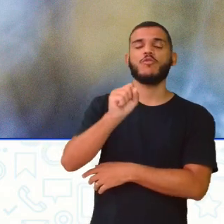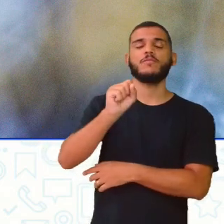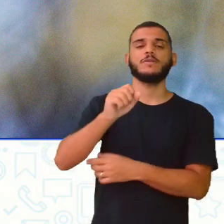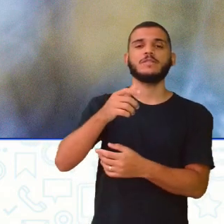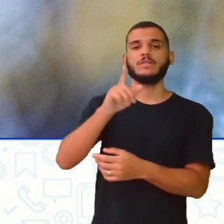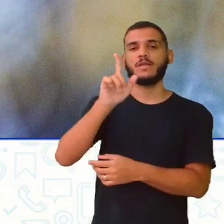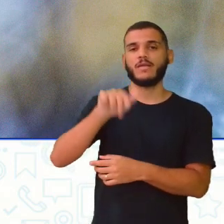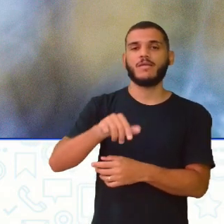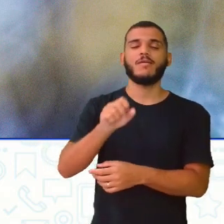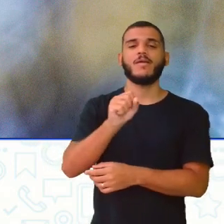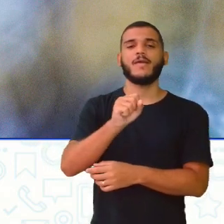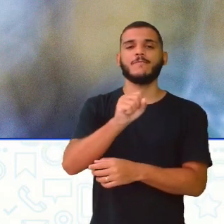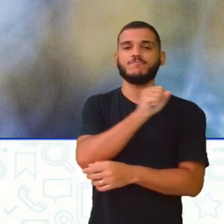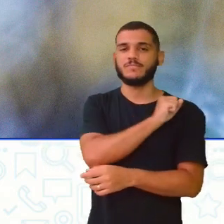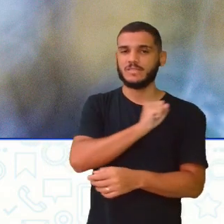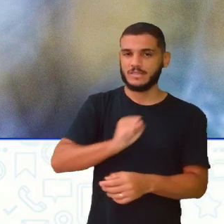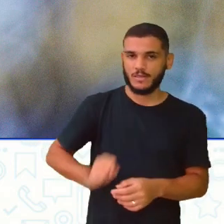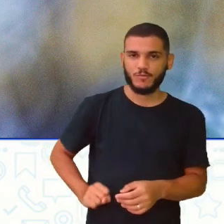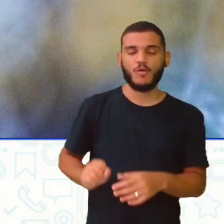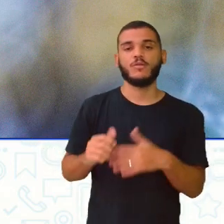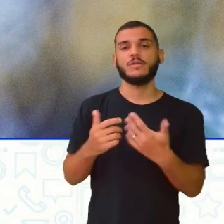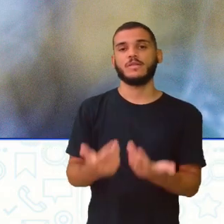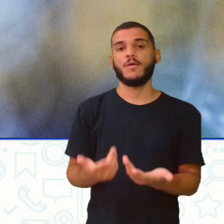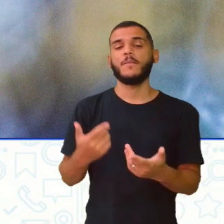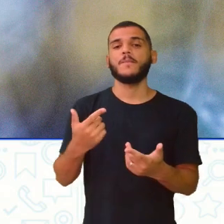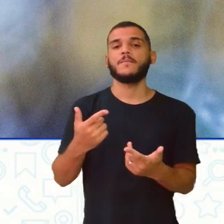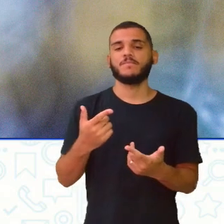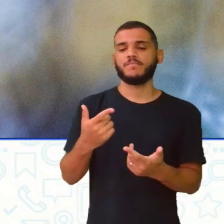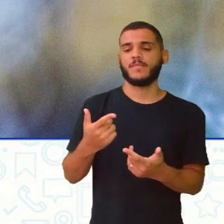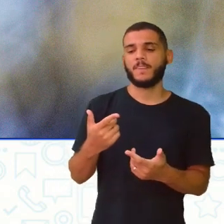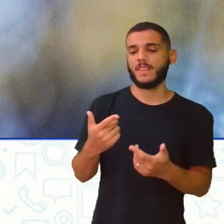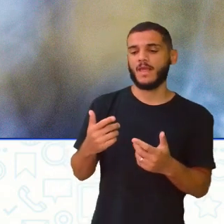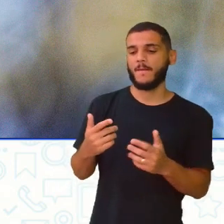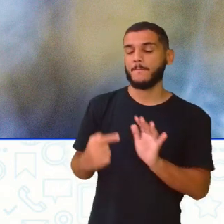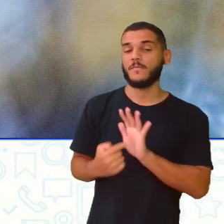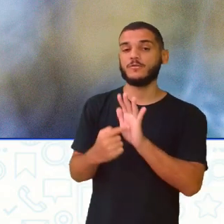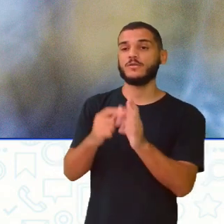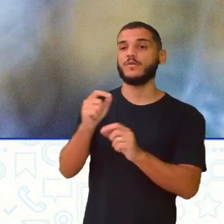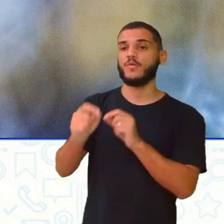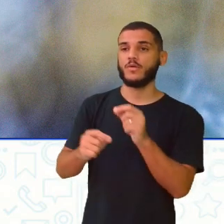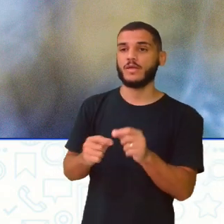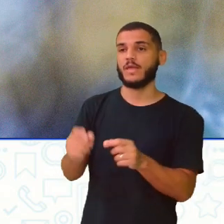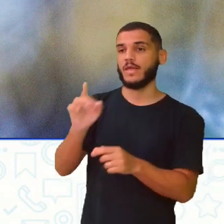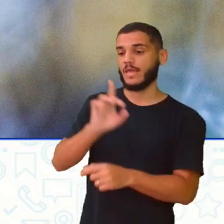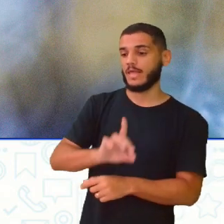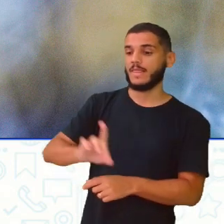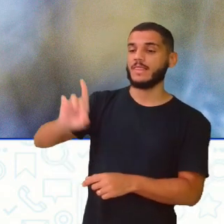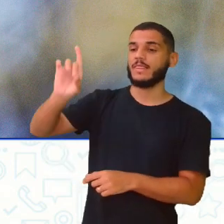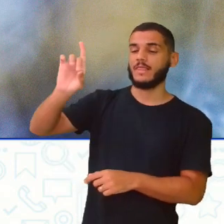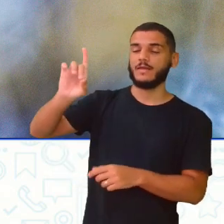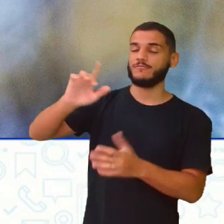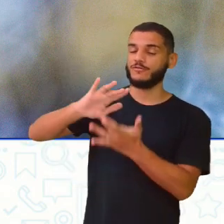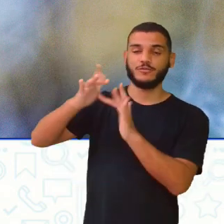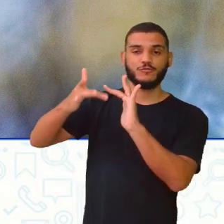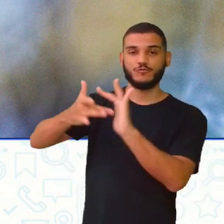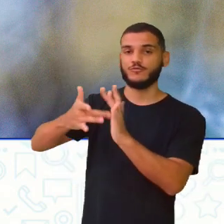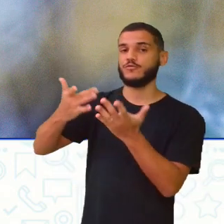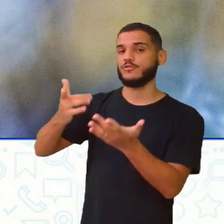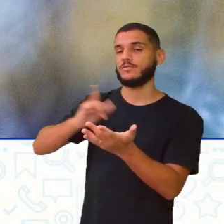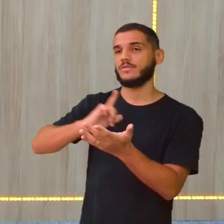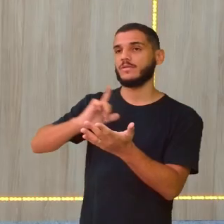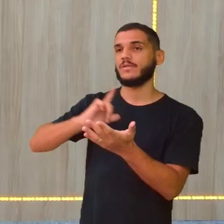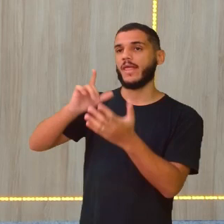divindade de Cristo. Vocês percebem que eu falei lá no início, não é? Que esses homens, esses reis